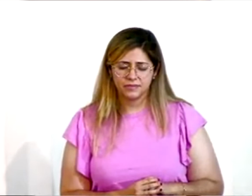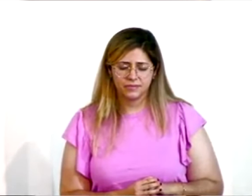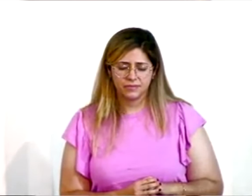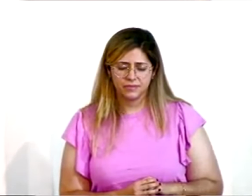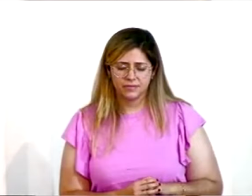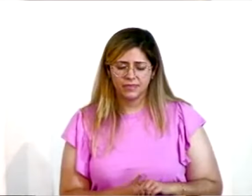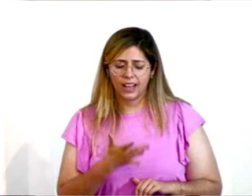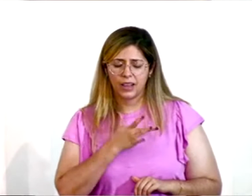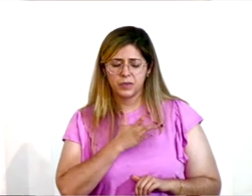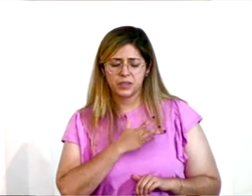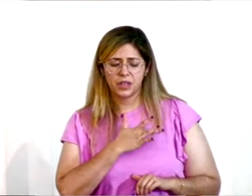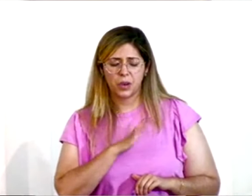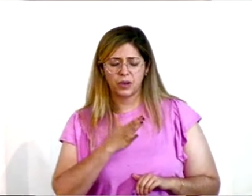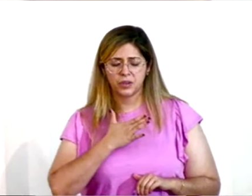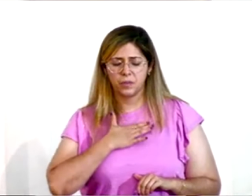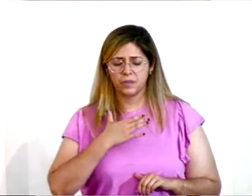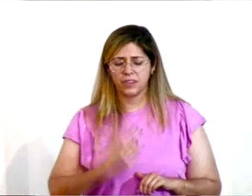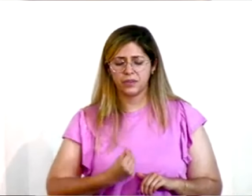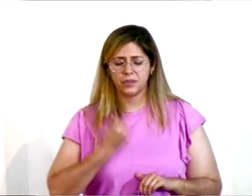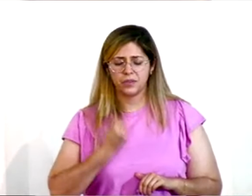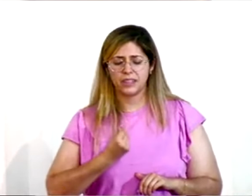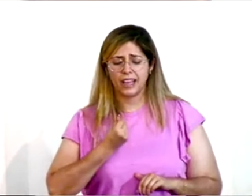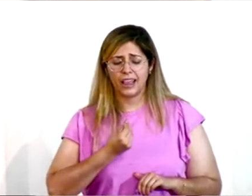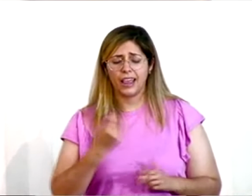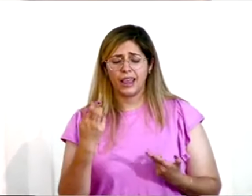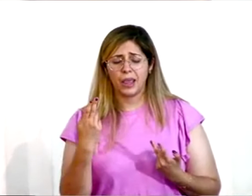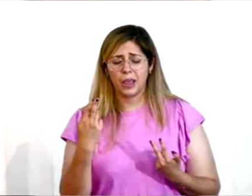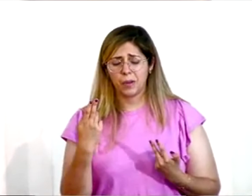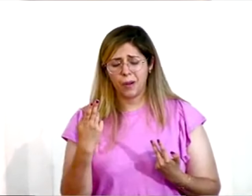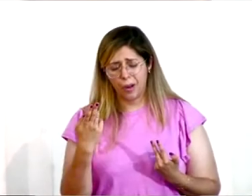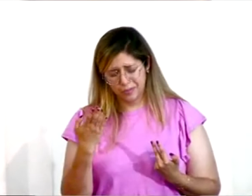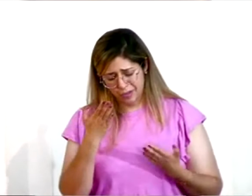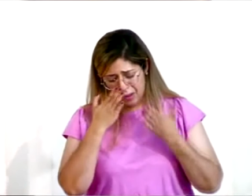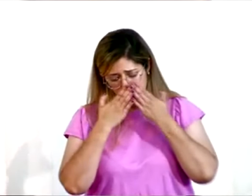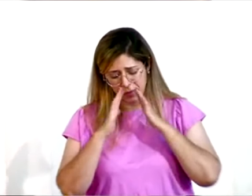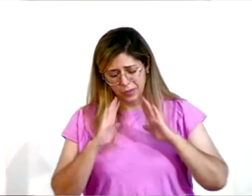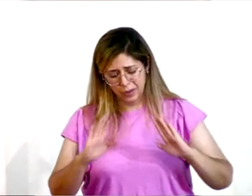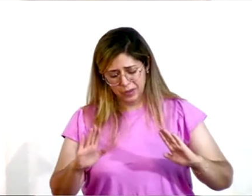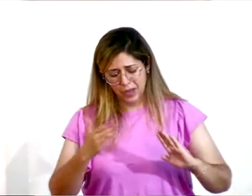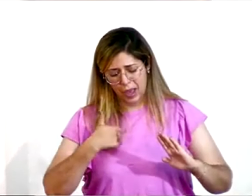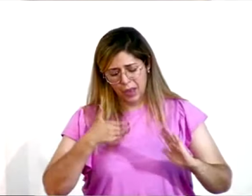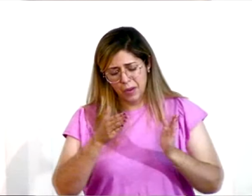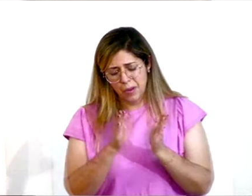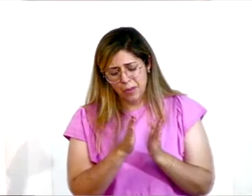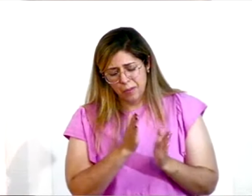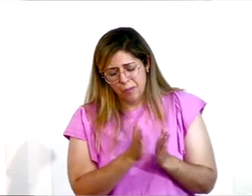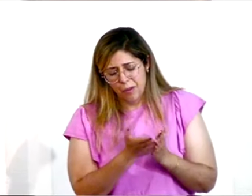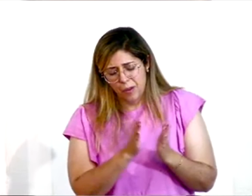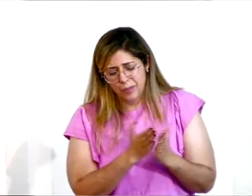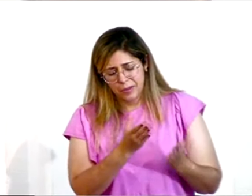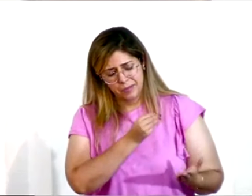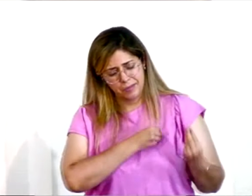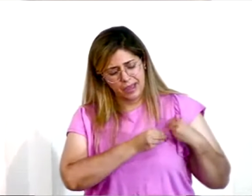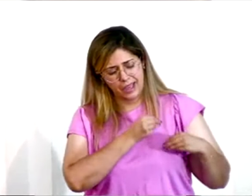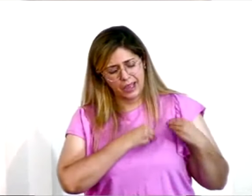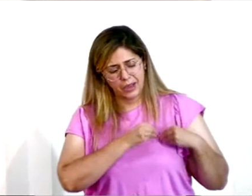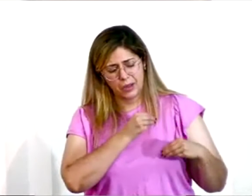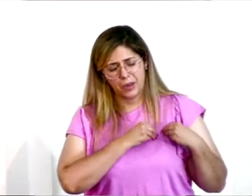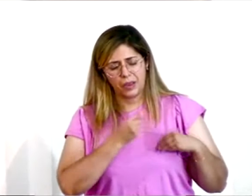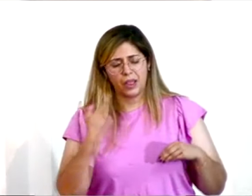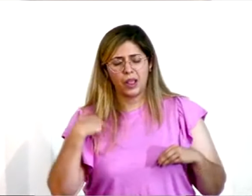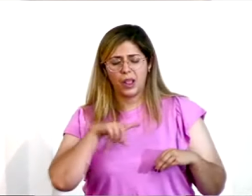Tem misericórdia de mim, Senhor. Como um dia o publicano disse, sê propício a mim, um pecador, como eu sou pecador. Seja